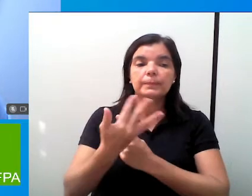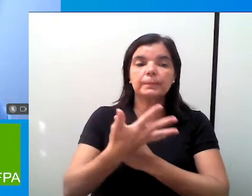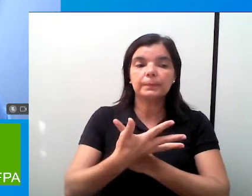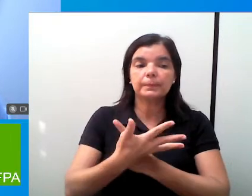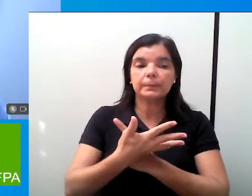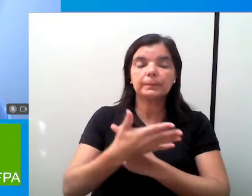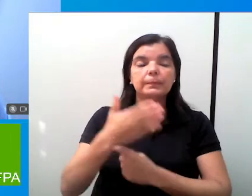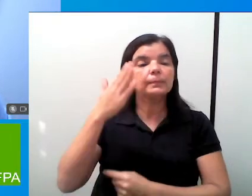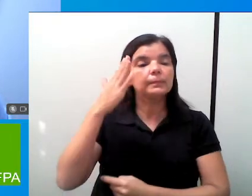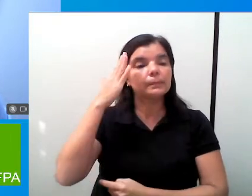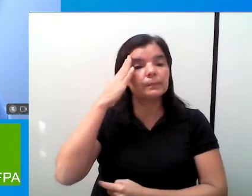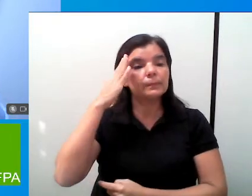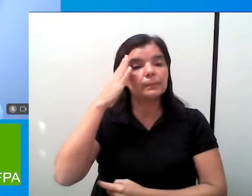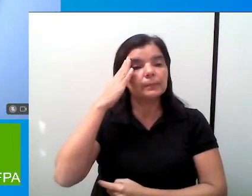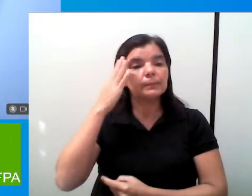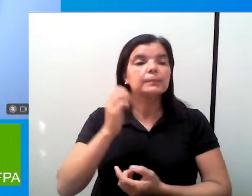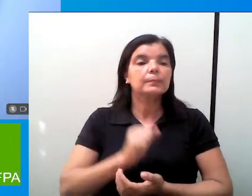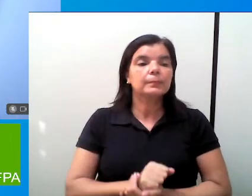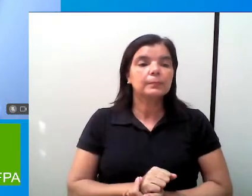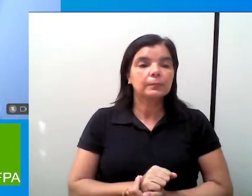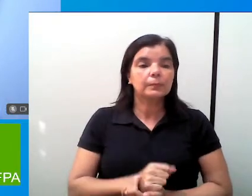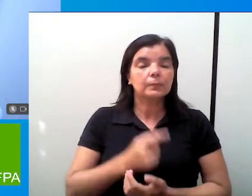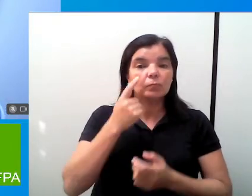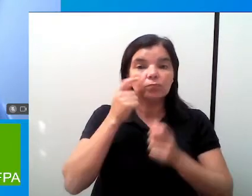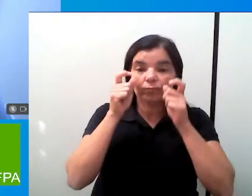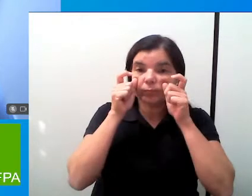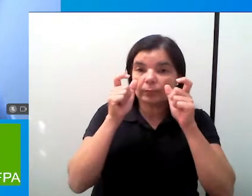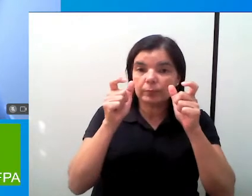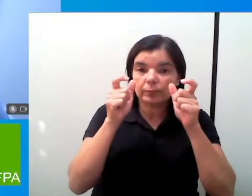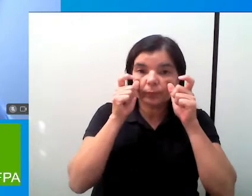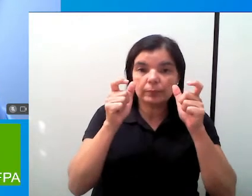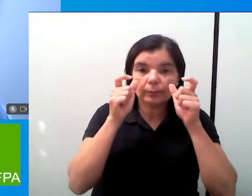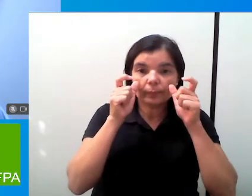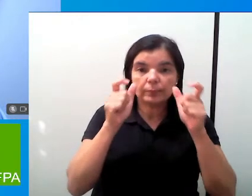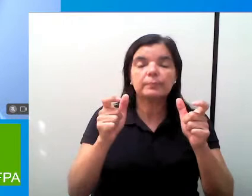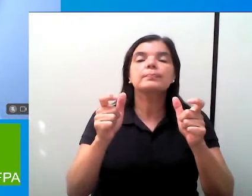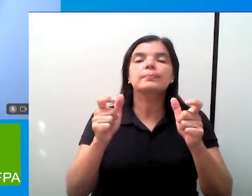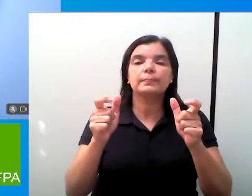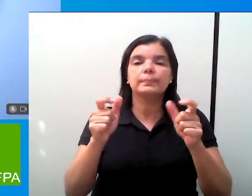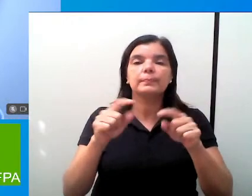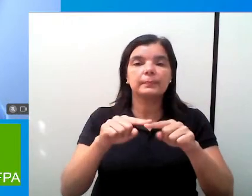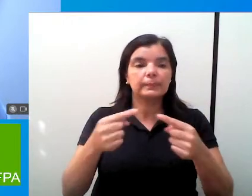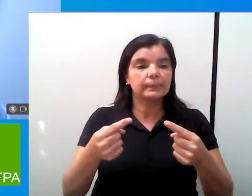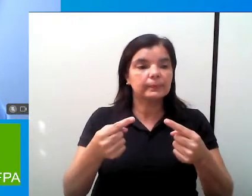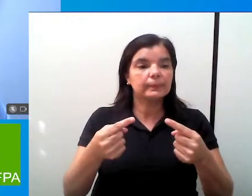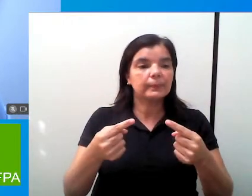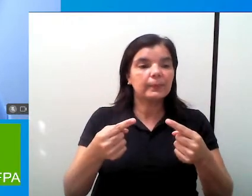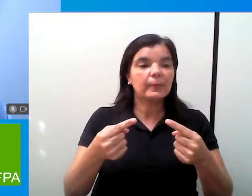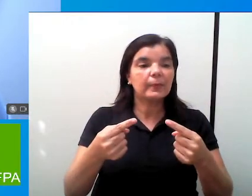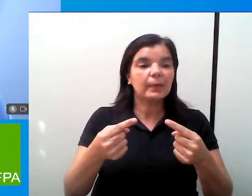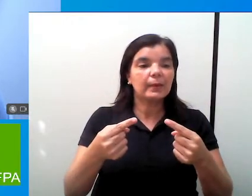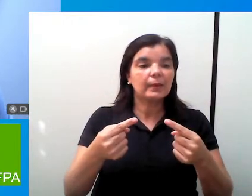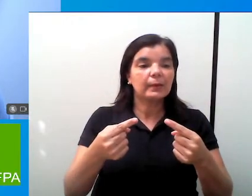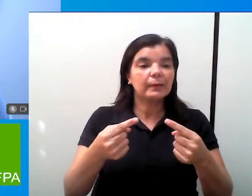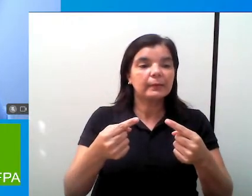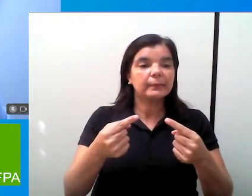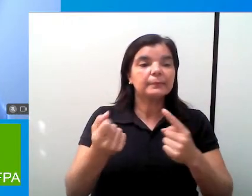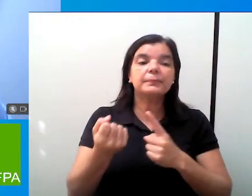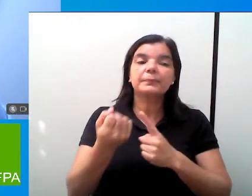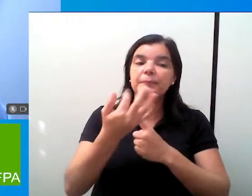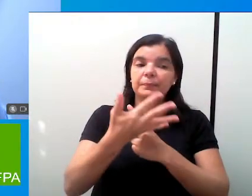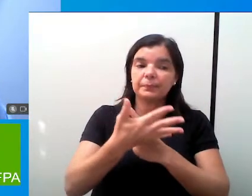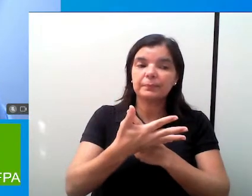primeiro, dar um alerta, né, isso a gente sempre dialoga internamente no IFPA, de que a extensão ela é um